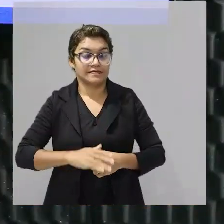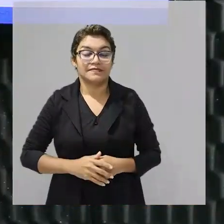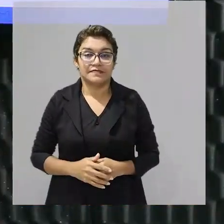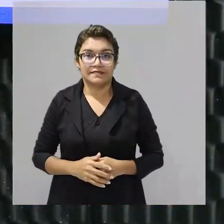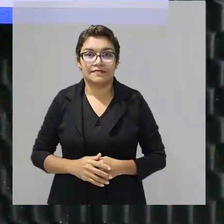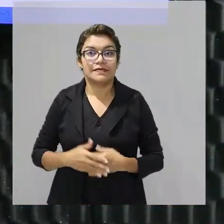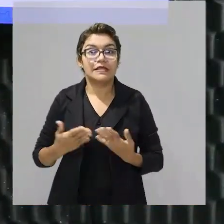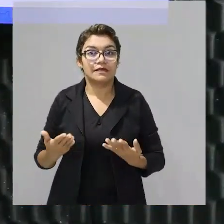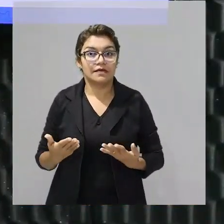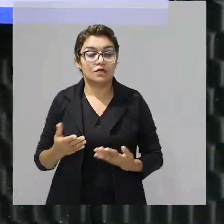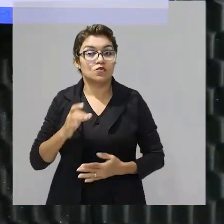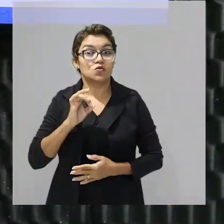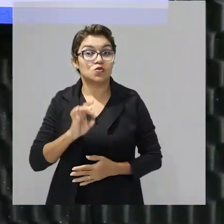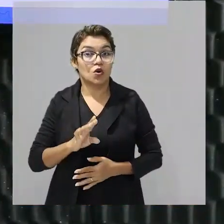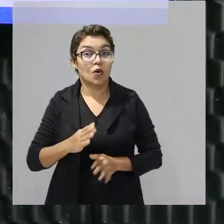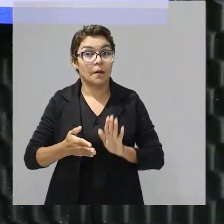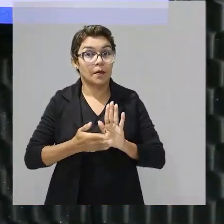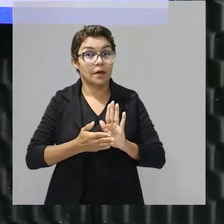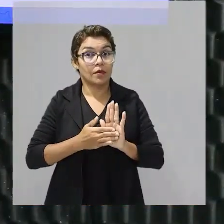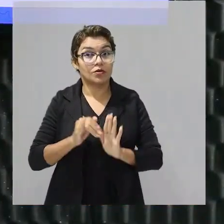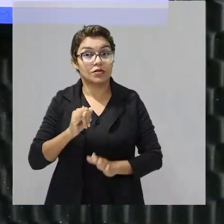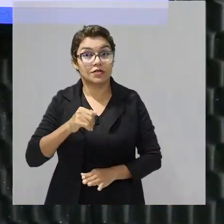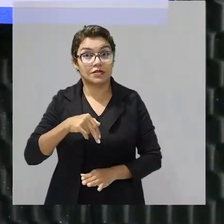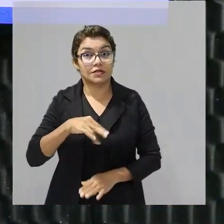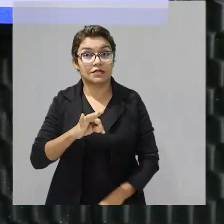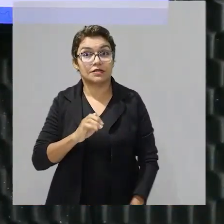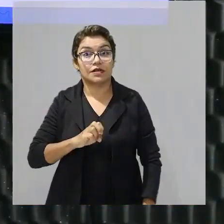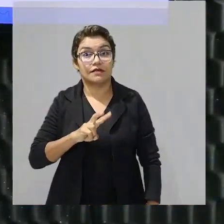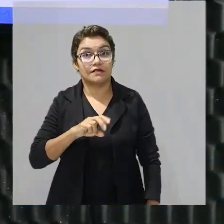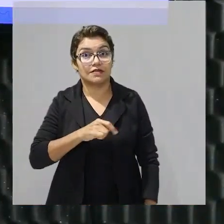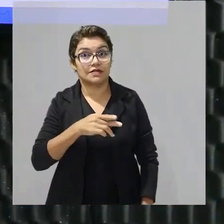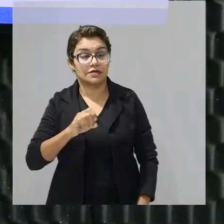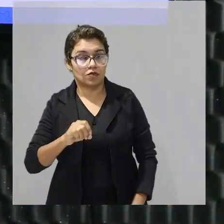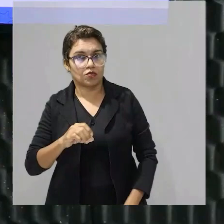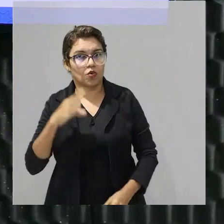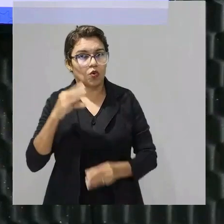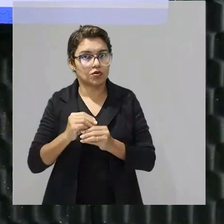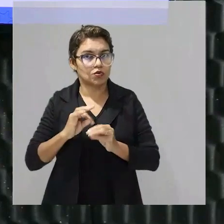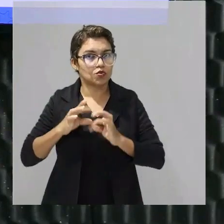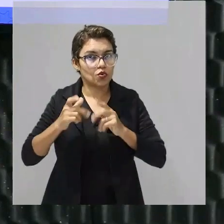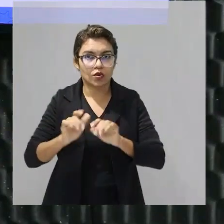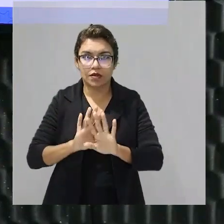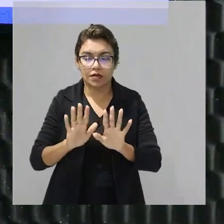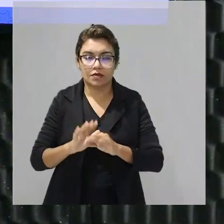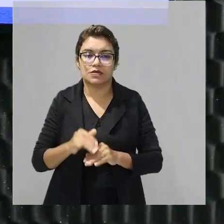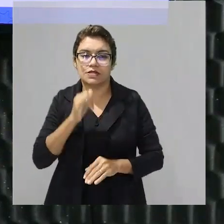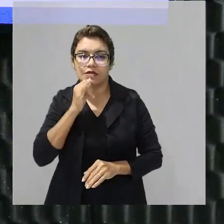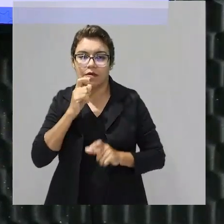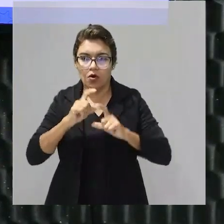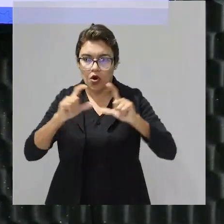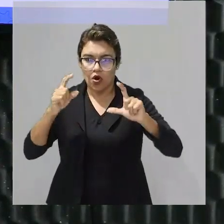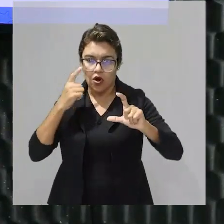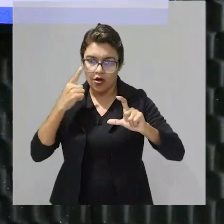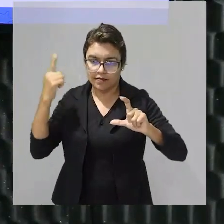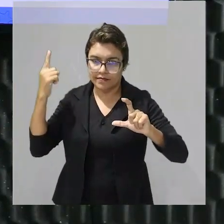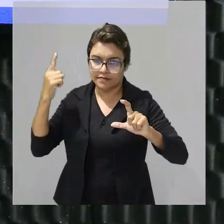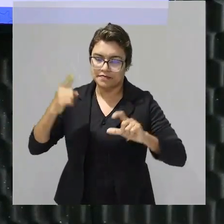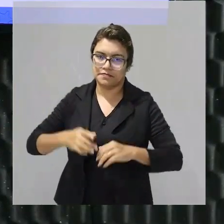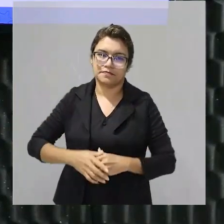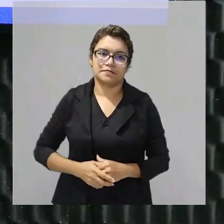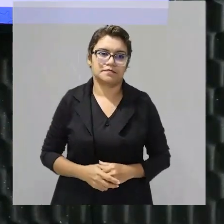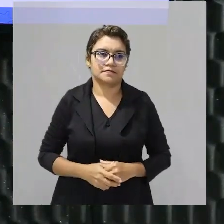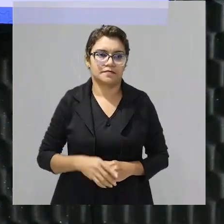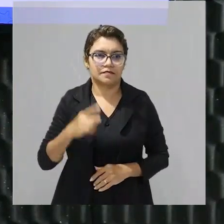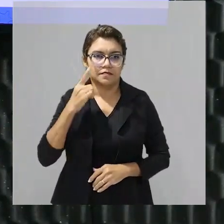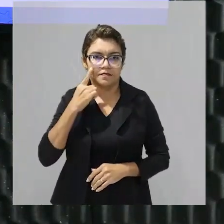proposta de intervenção que tirou a nota máxima, né, do Enem. Qual foi o tema? Foi um Enem de 2018. O tema era